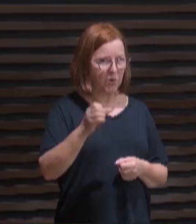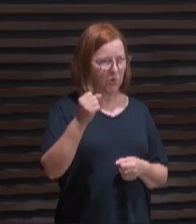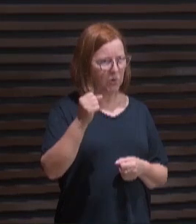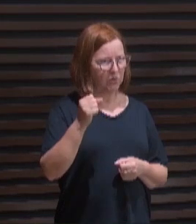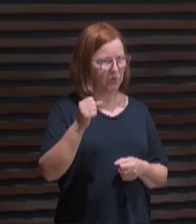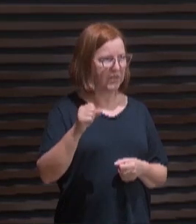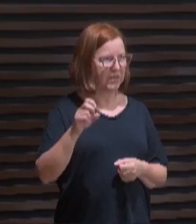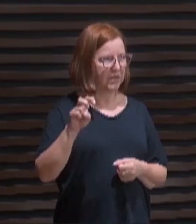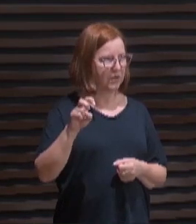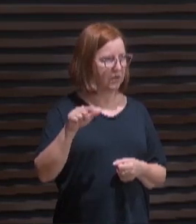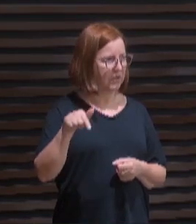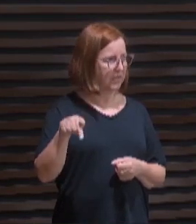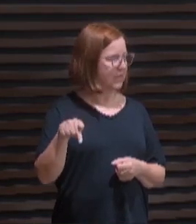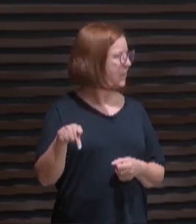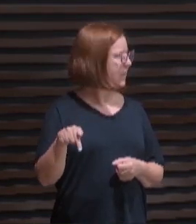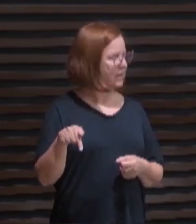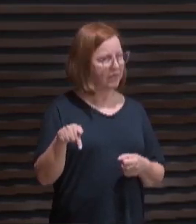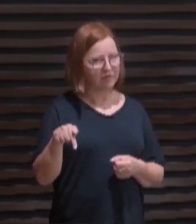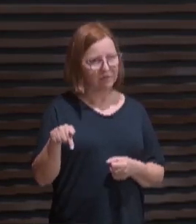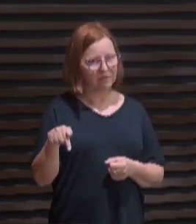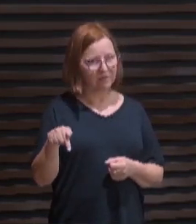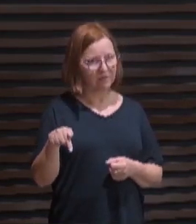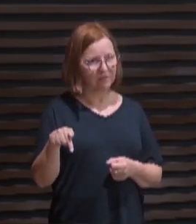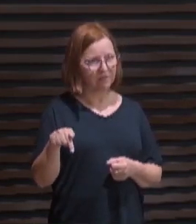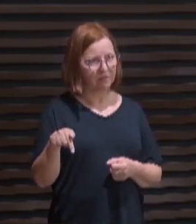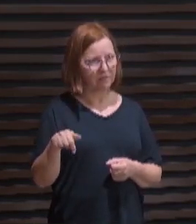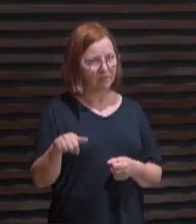1857, Joaquim, aquele primeiro futebol,